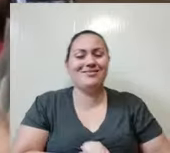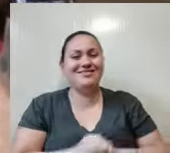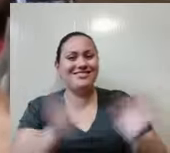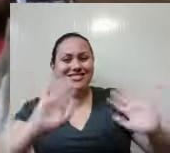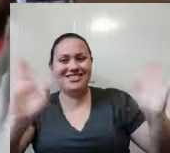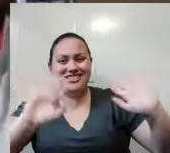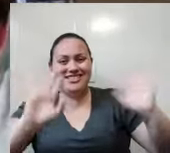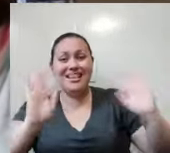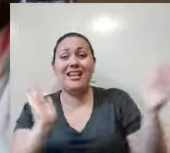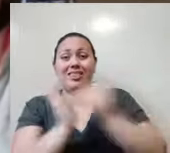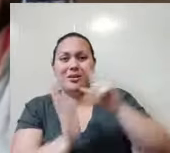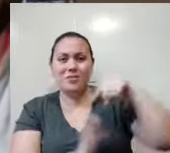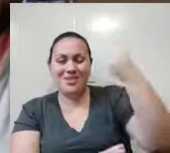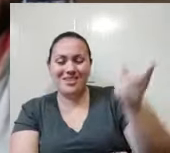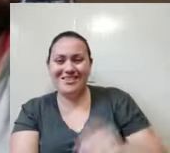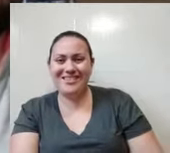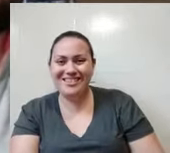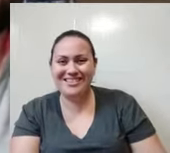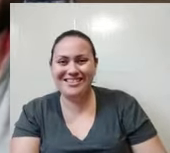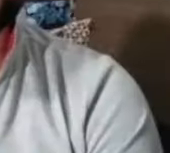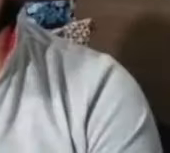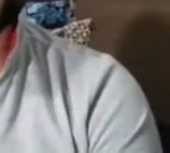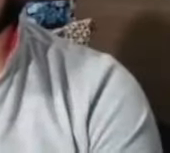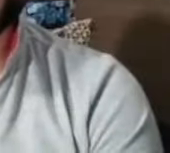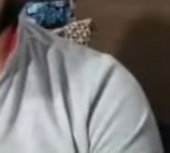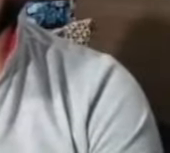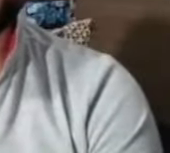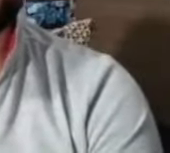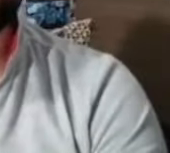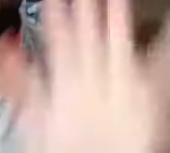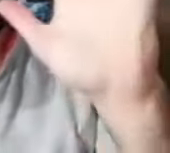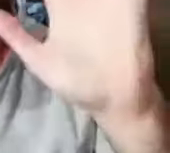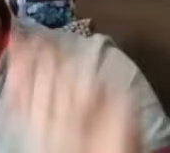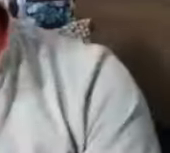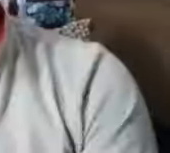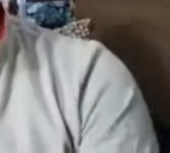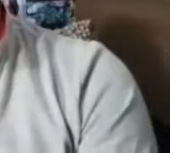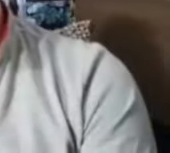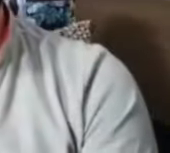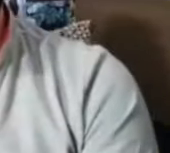mãos e fiquem em casa, por favor. Um grande abraço. Tchau, gente. Até a próxima.